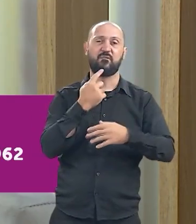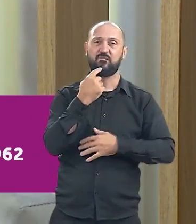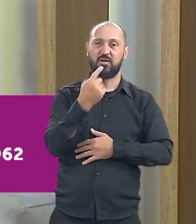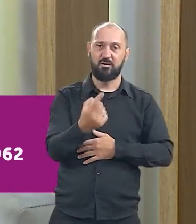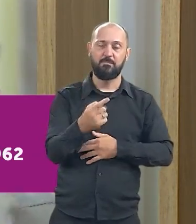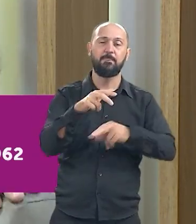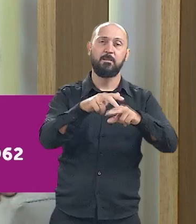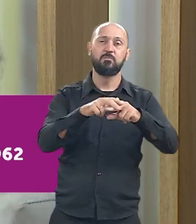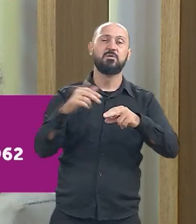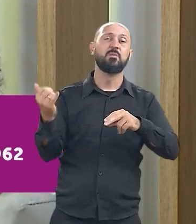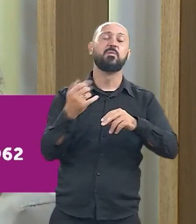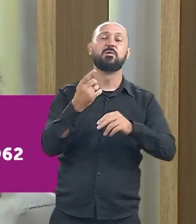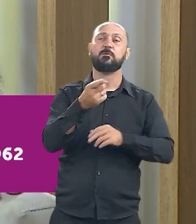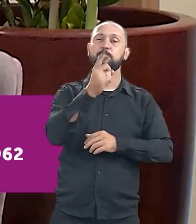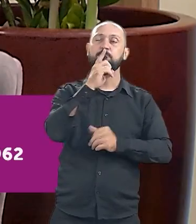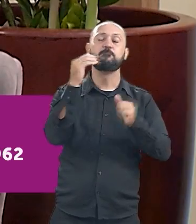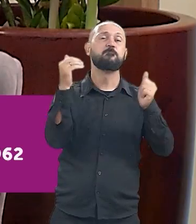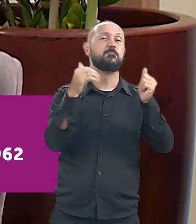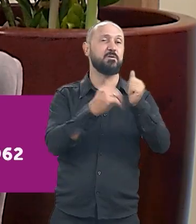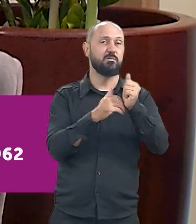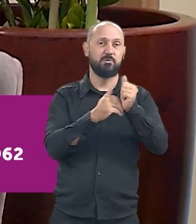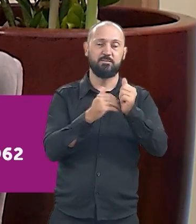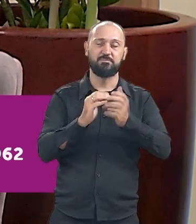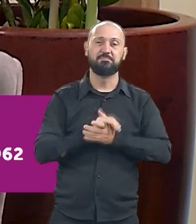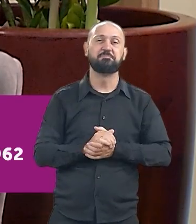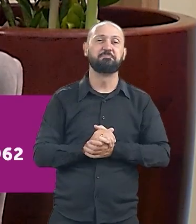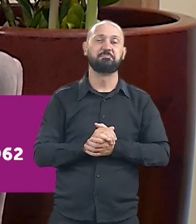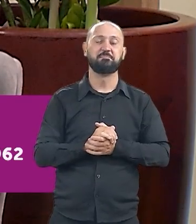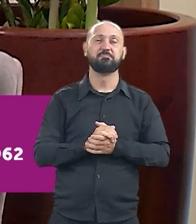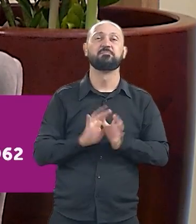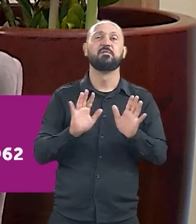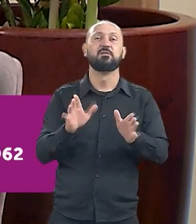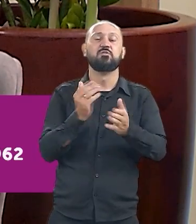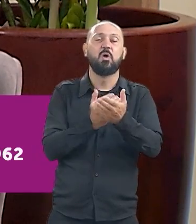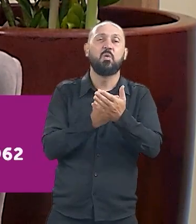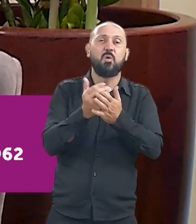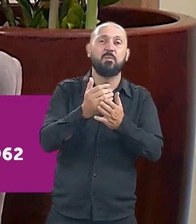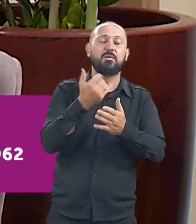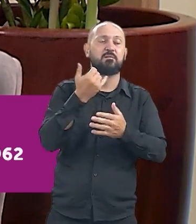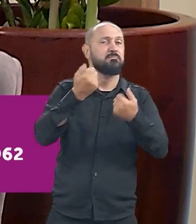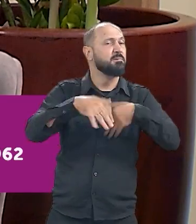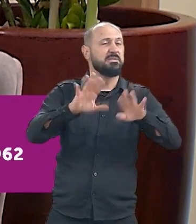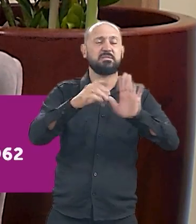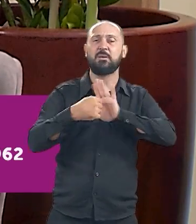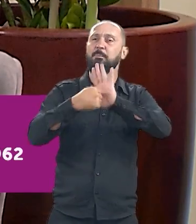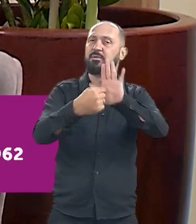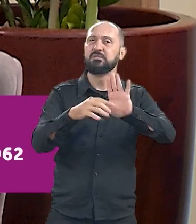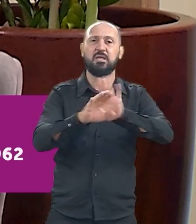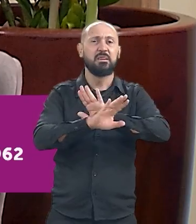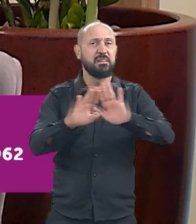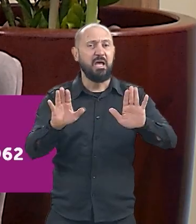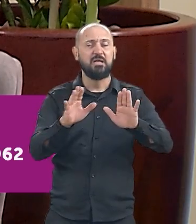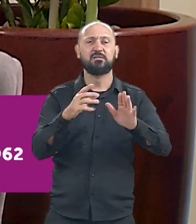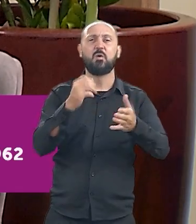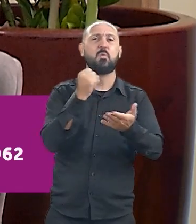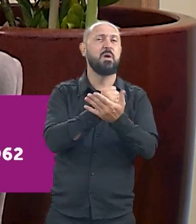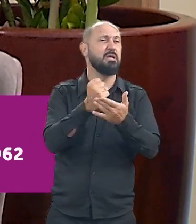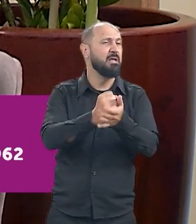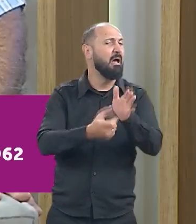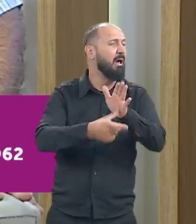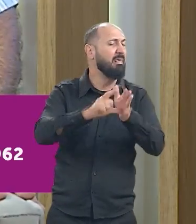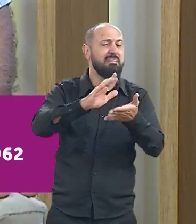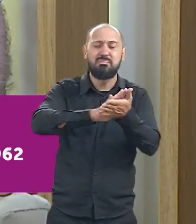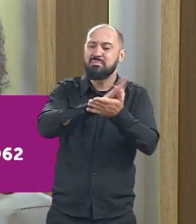do sigilo. Então, ela já começa a ligação, ela não precisa nem se apresentar ou fazer um cadastro prévio, nada disso. É importante que fique